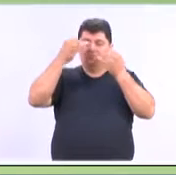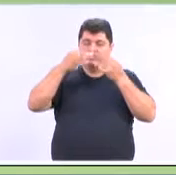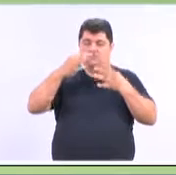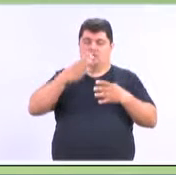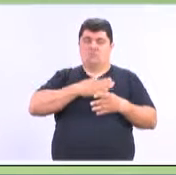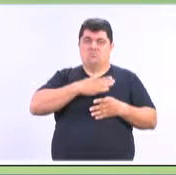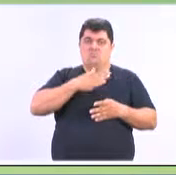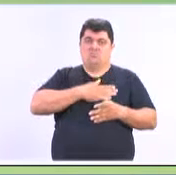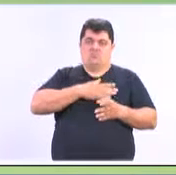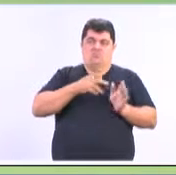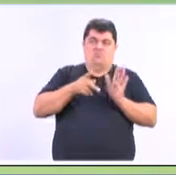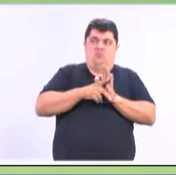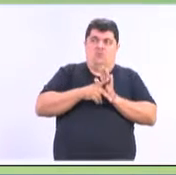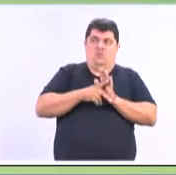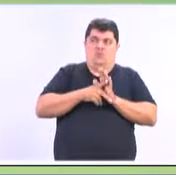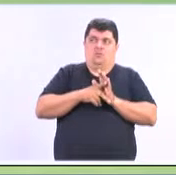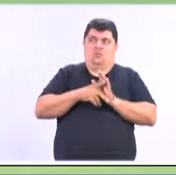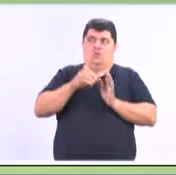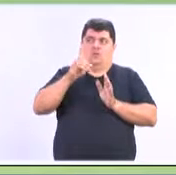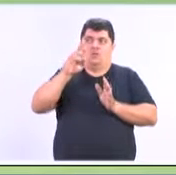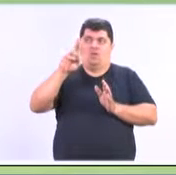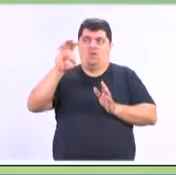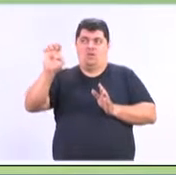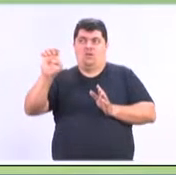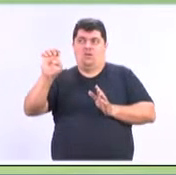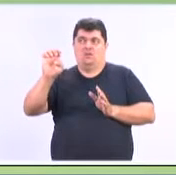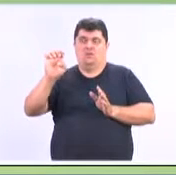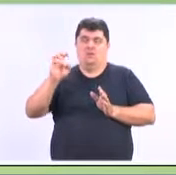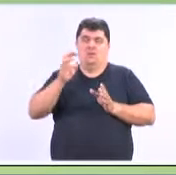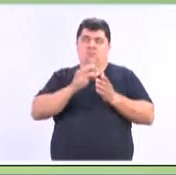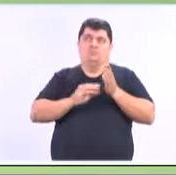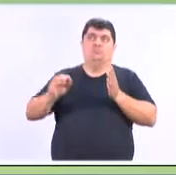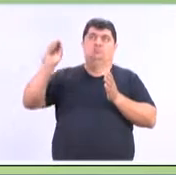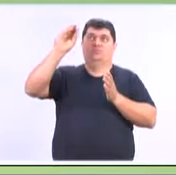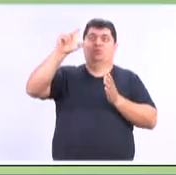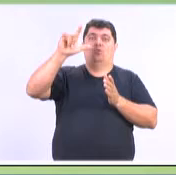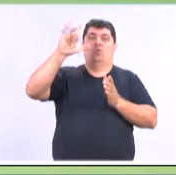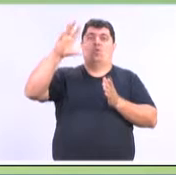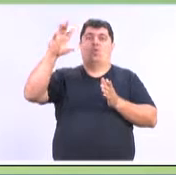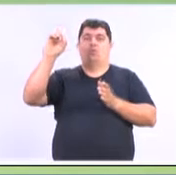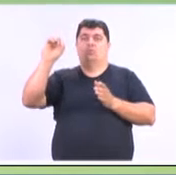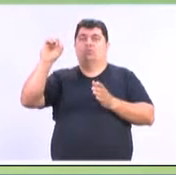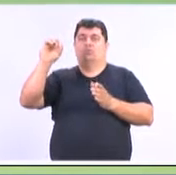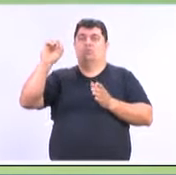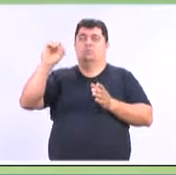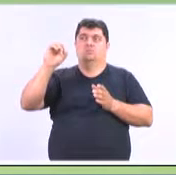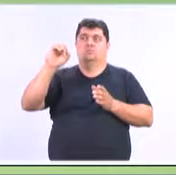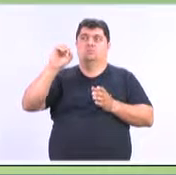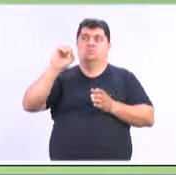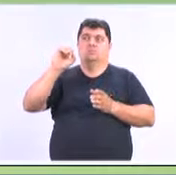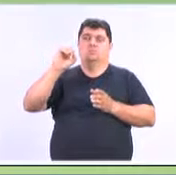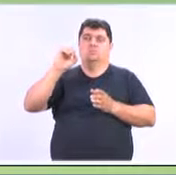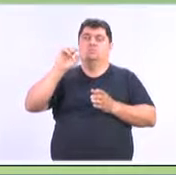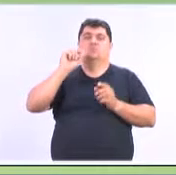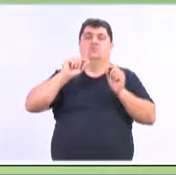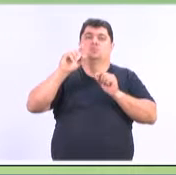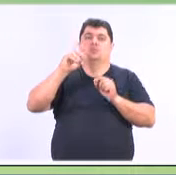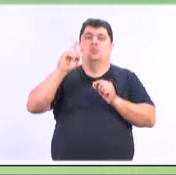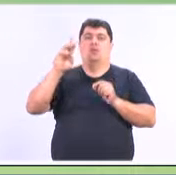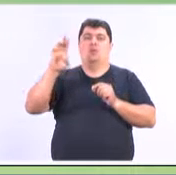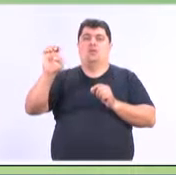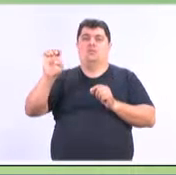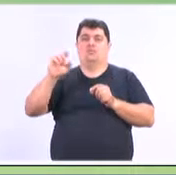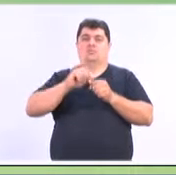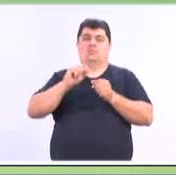de resultado de exercício, ela alimenta no balanço patrimonial o lucro. Então ela vem aqui, o que a DRE faz? Ela vem